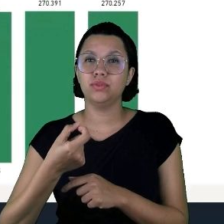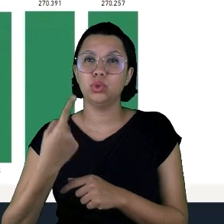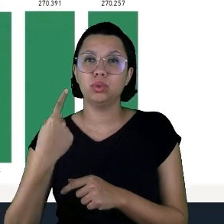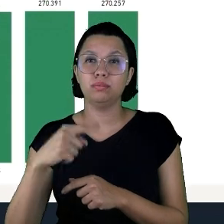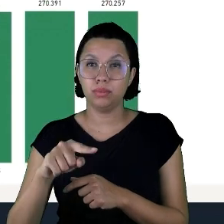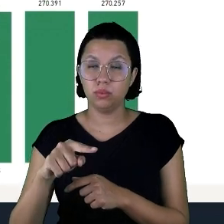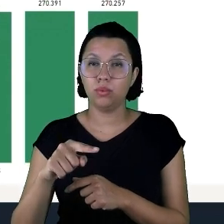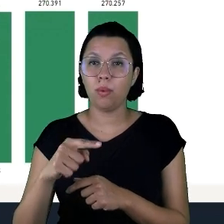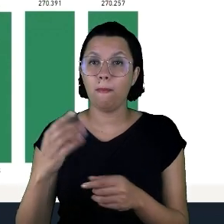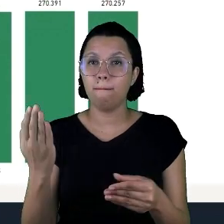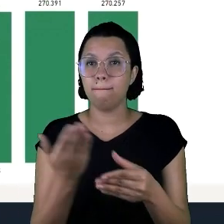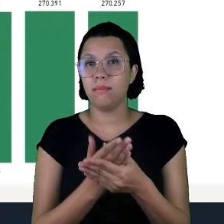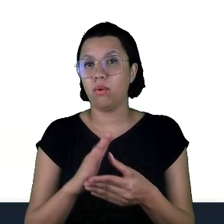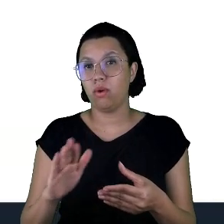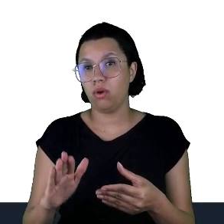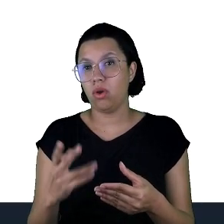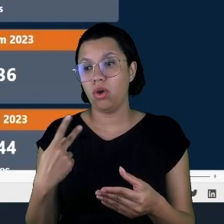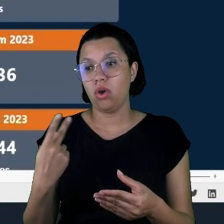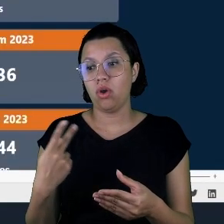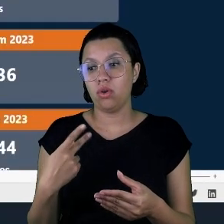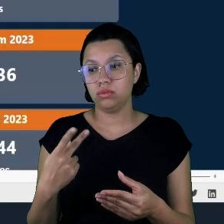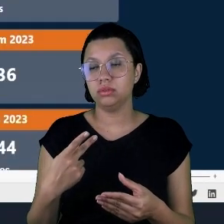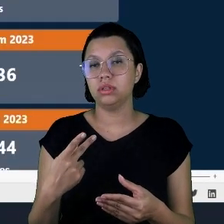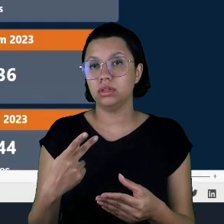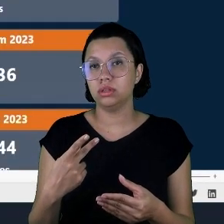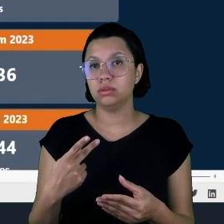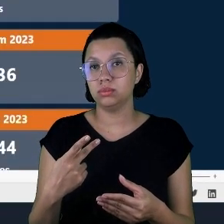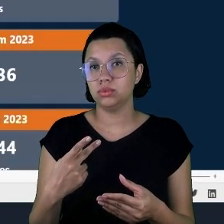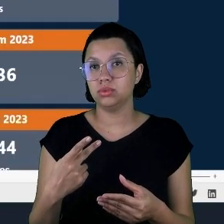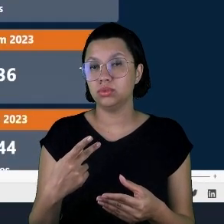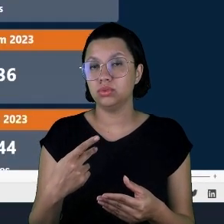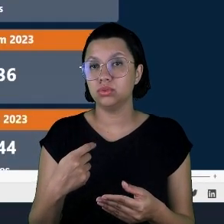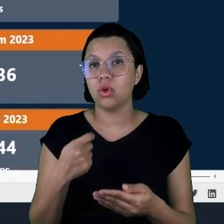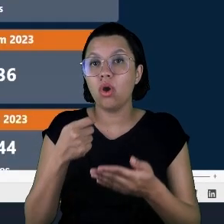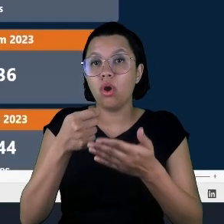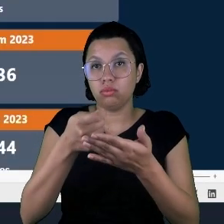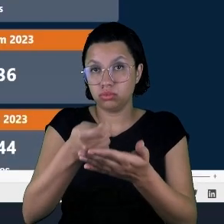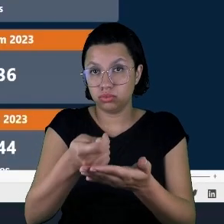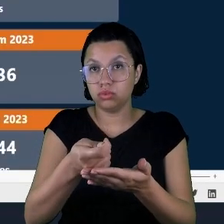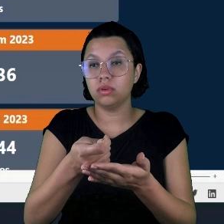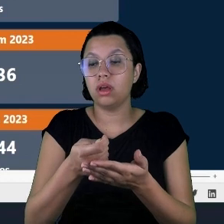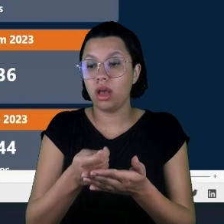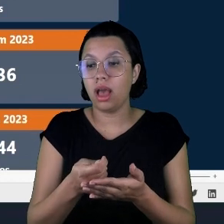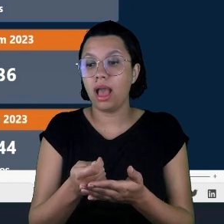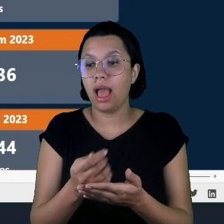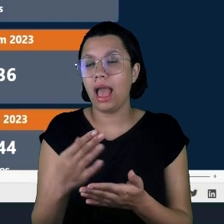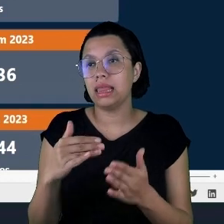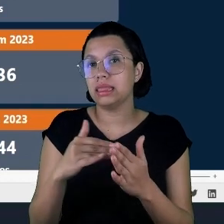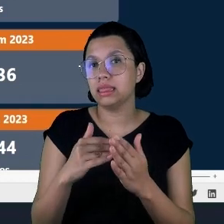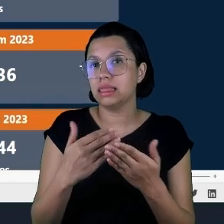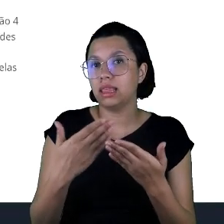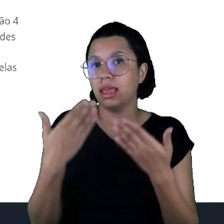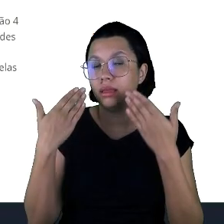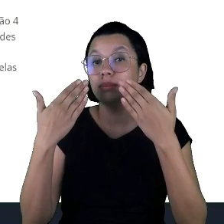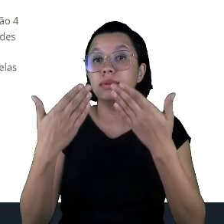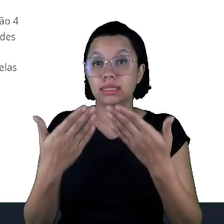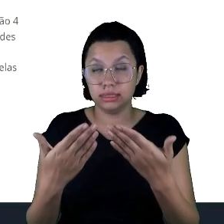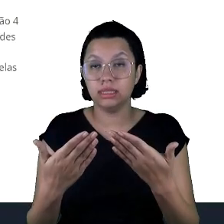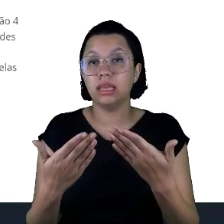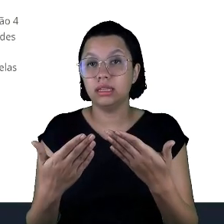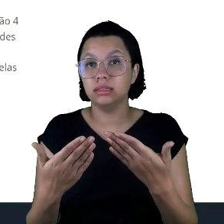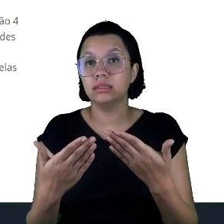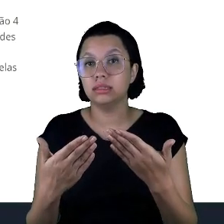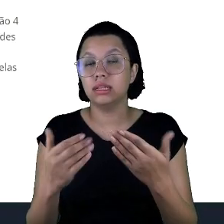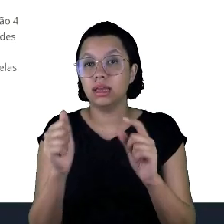quase 20 mil processos. Nós estamos validando, até apresenta esse painel para vocês, ele está disponível aqui